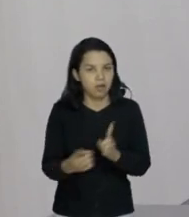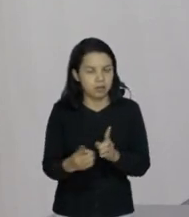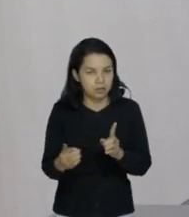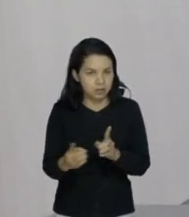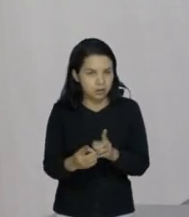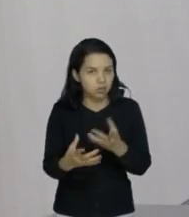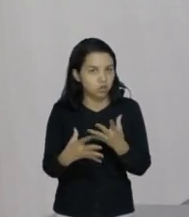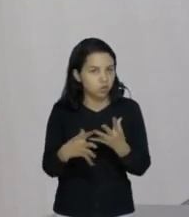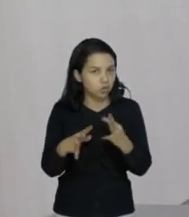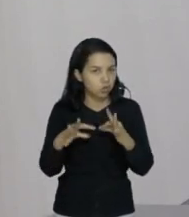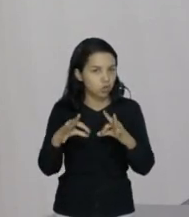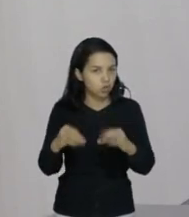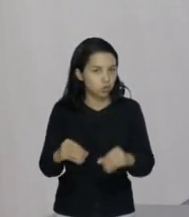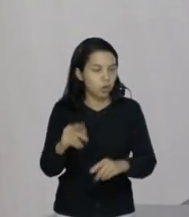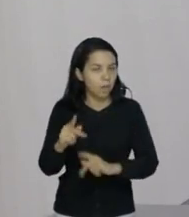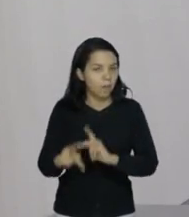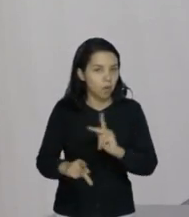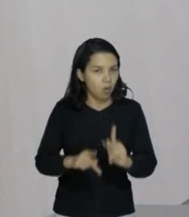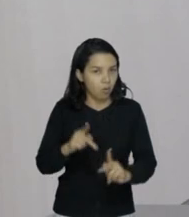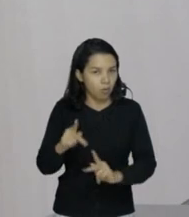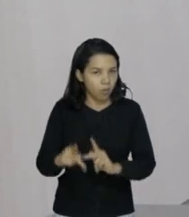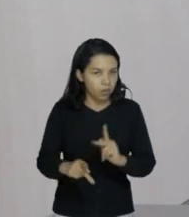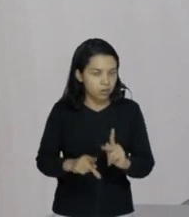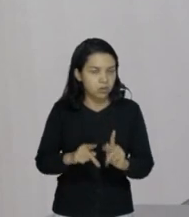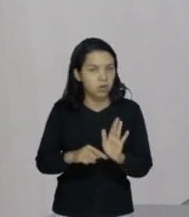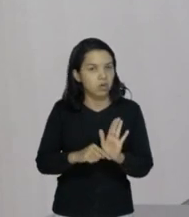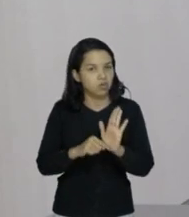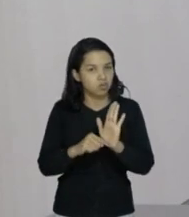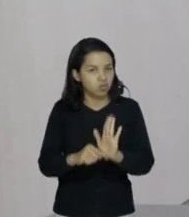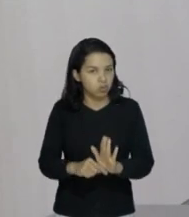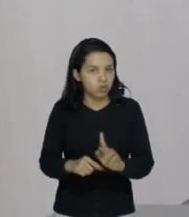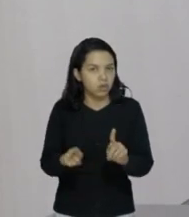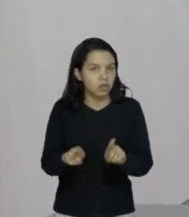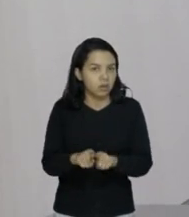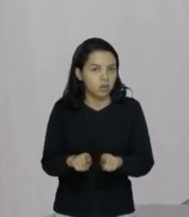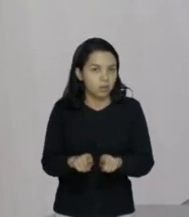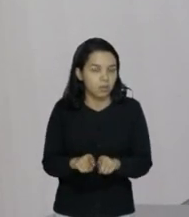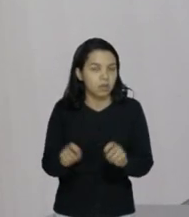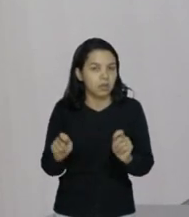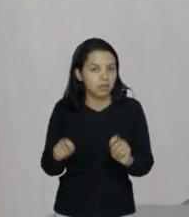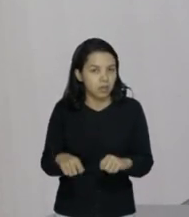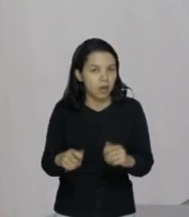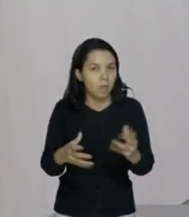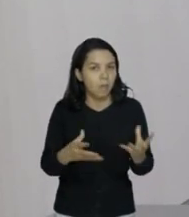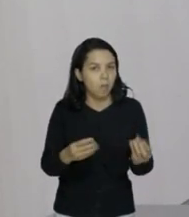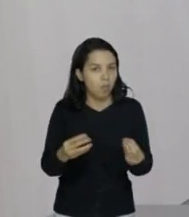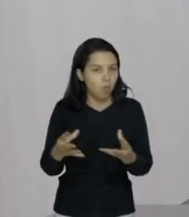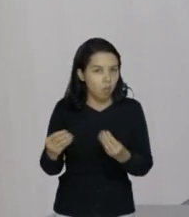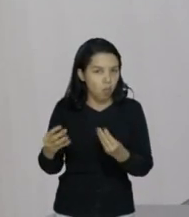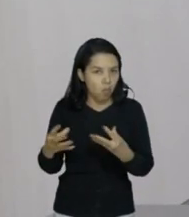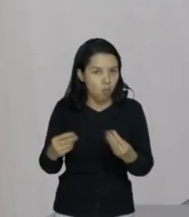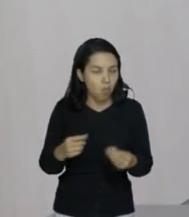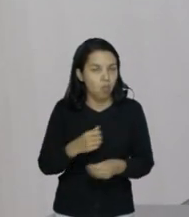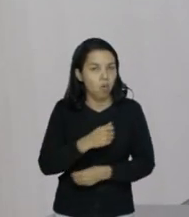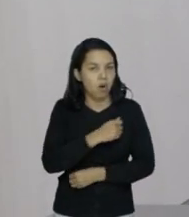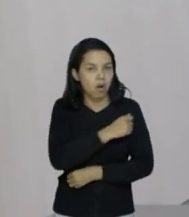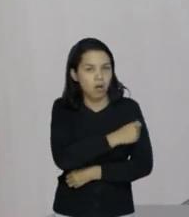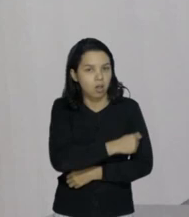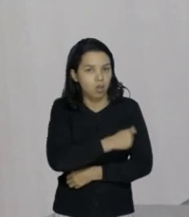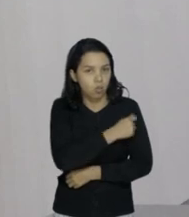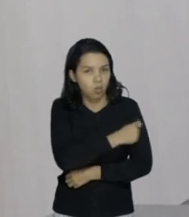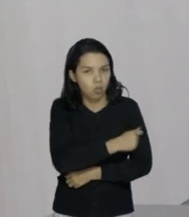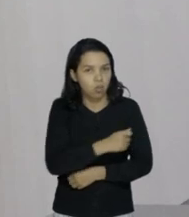toda a população e vai permitir que muitos alunos façam